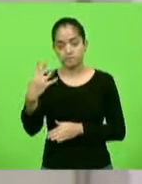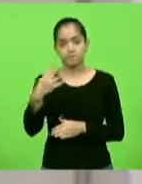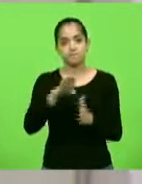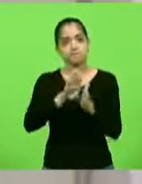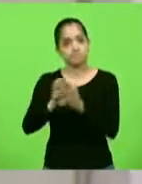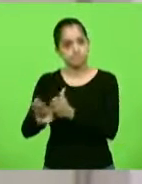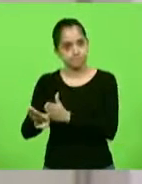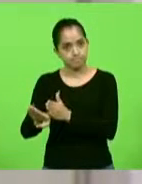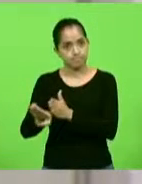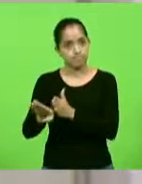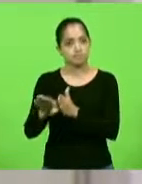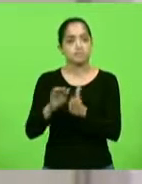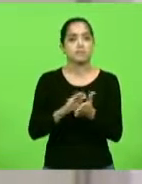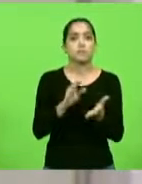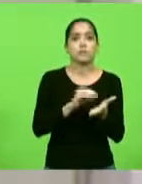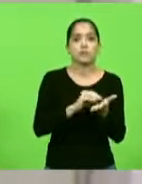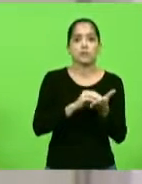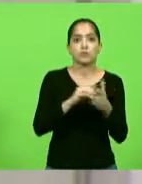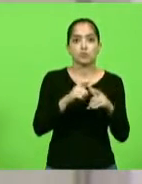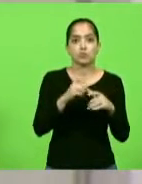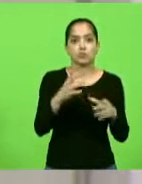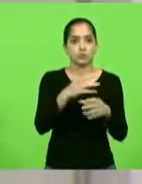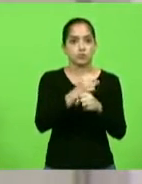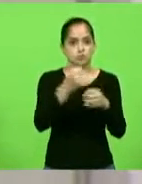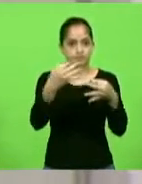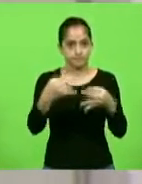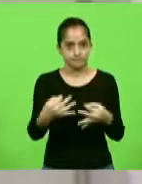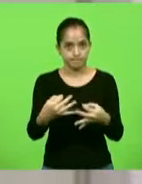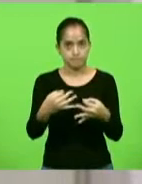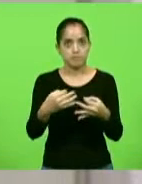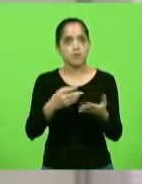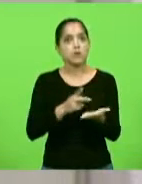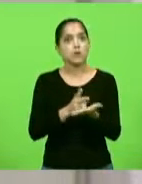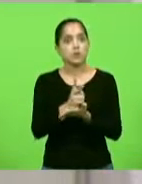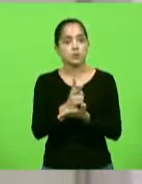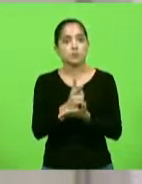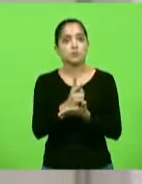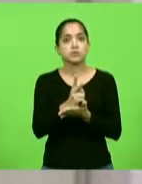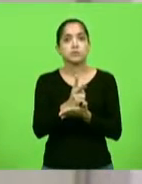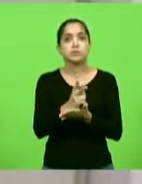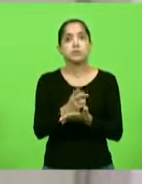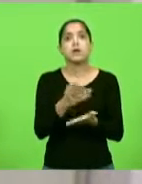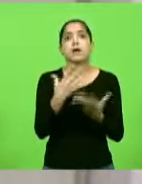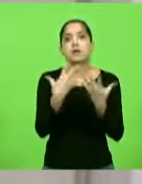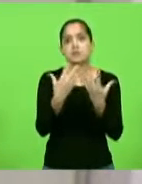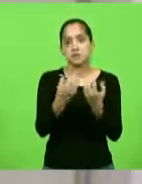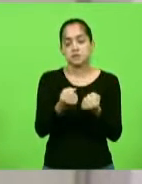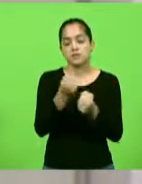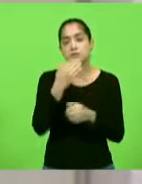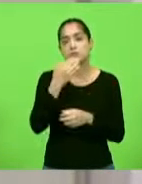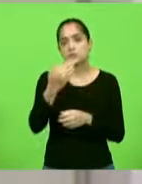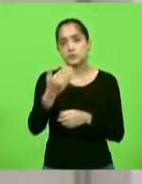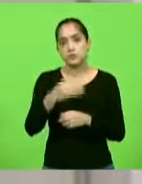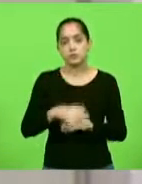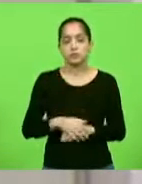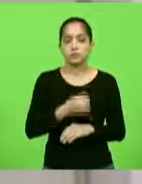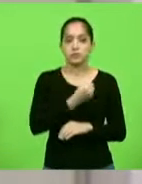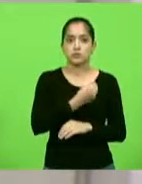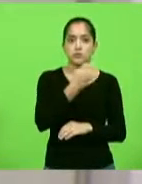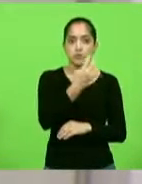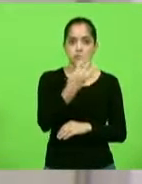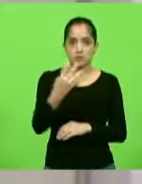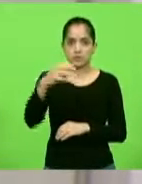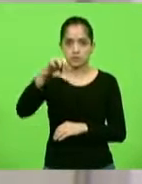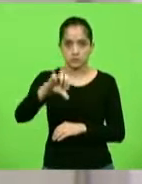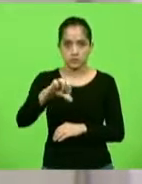aprovadas por falta de quórum. Dando continuidade à ordem do dia, senhor presidente deferiu os requerimentos 449